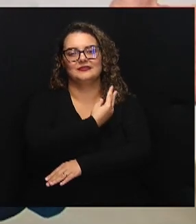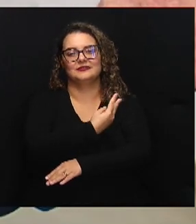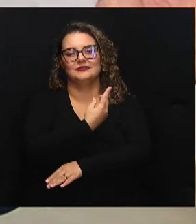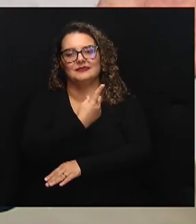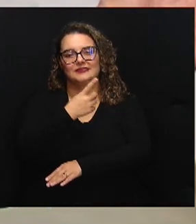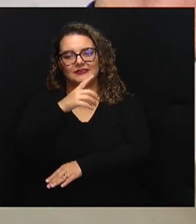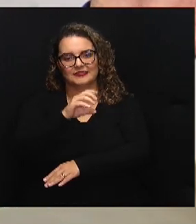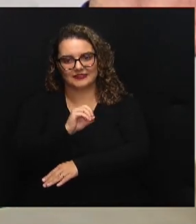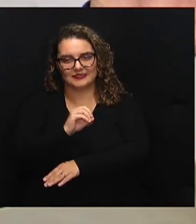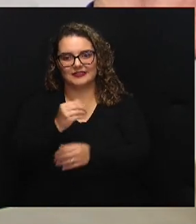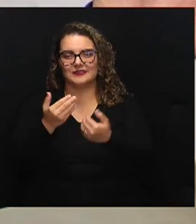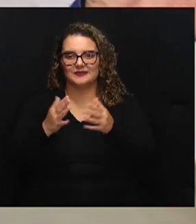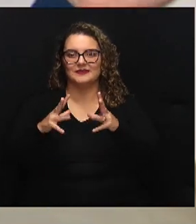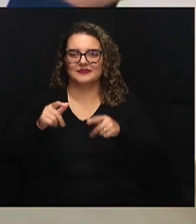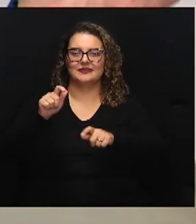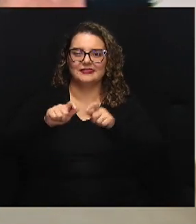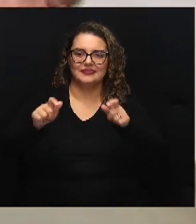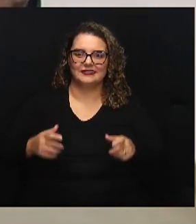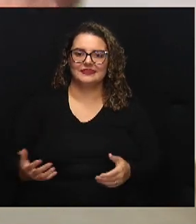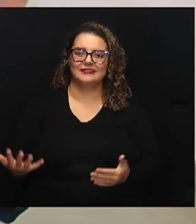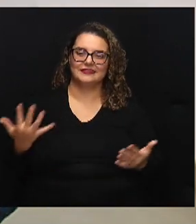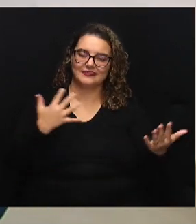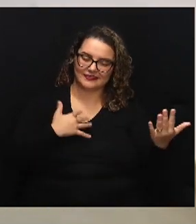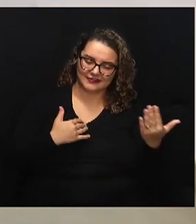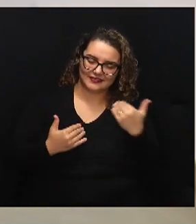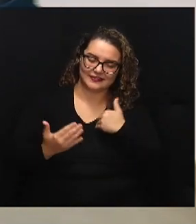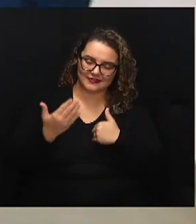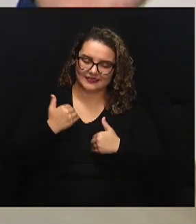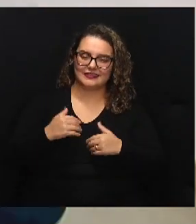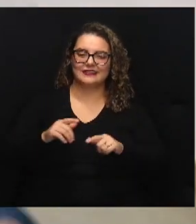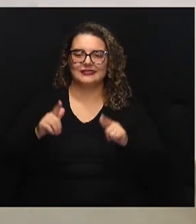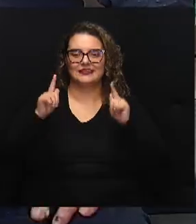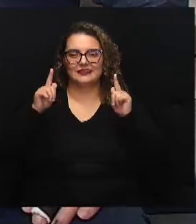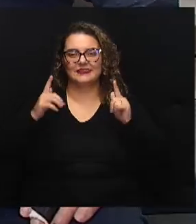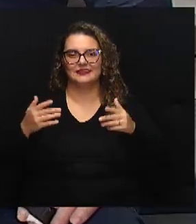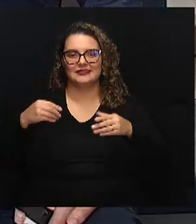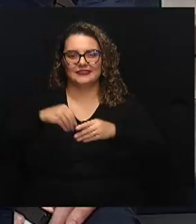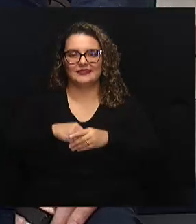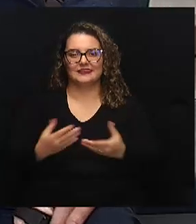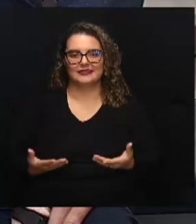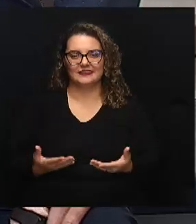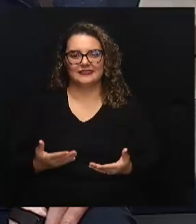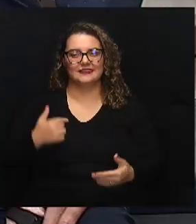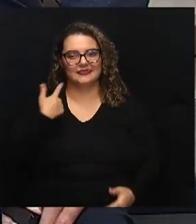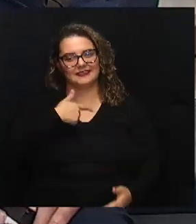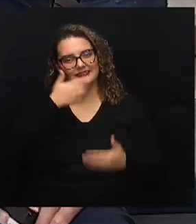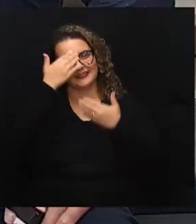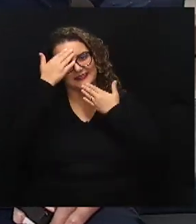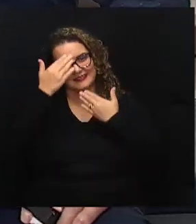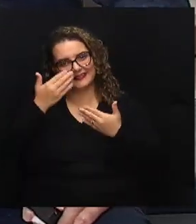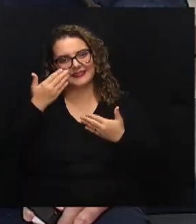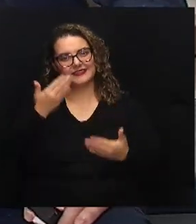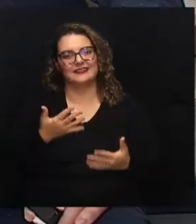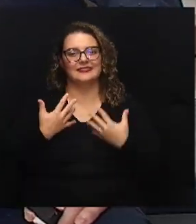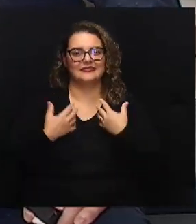aberto aí para todas as pessoas virem e curtir o que está aqui dentro. A gente que agradece, tanto você